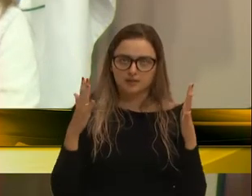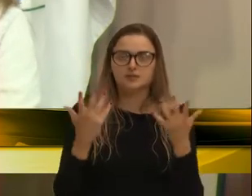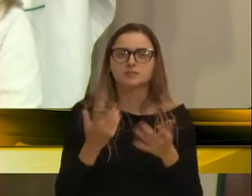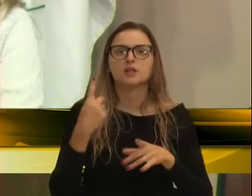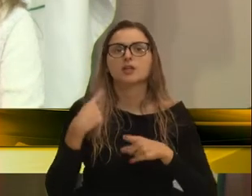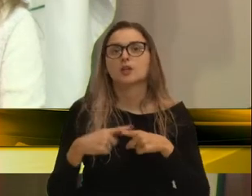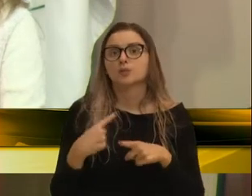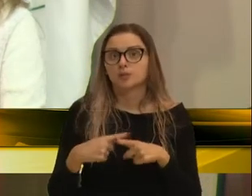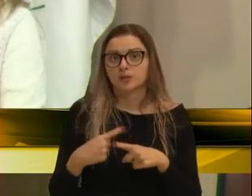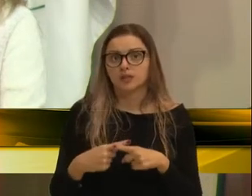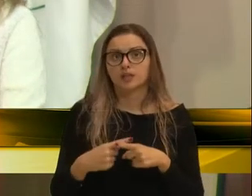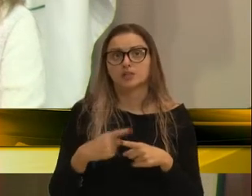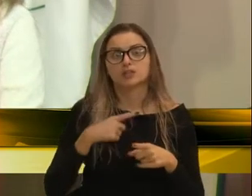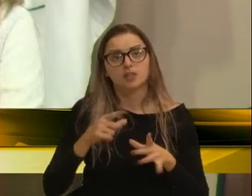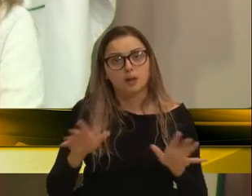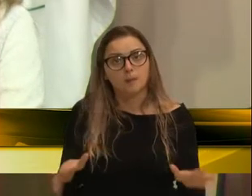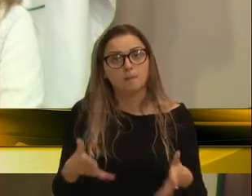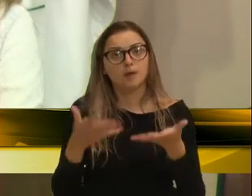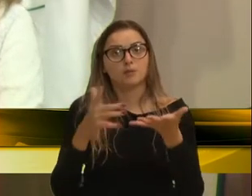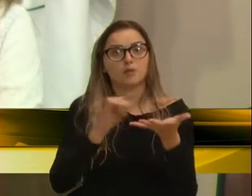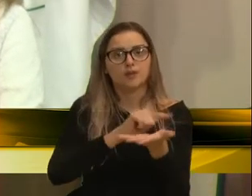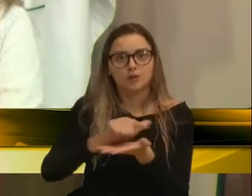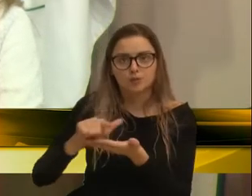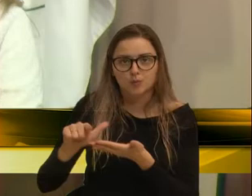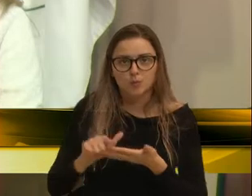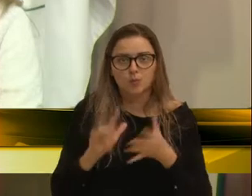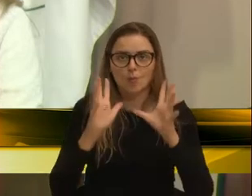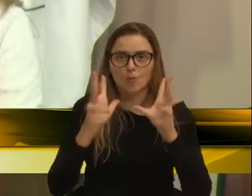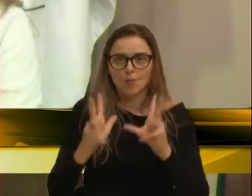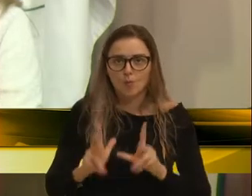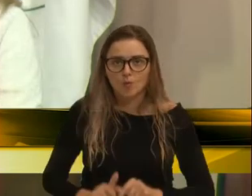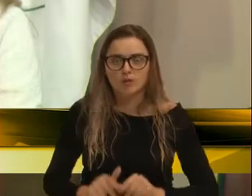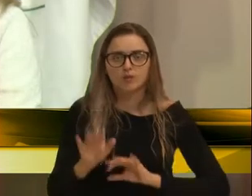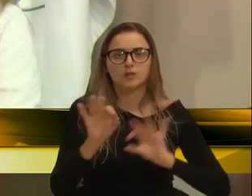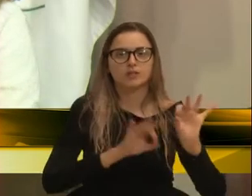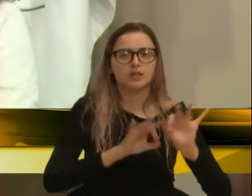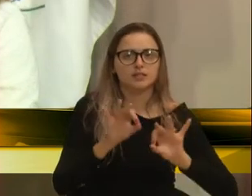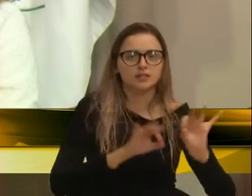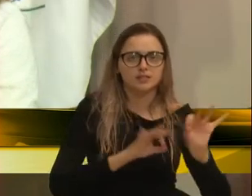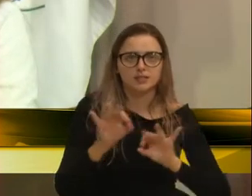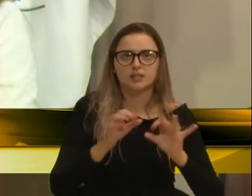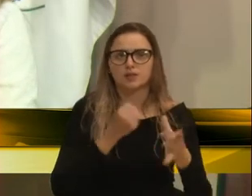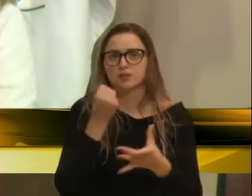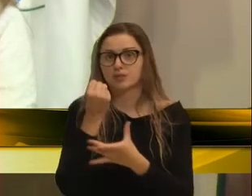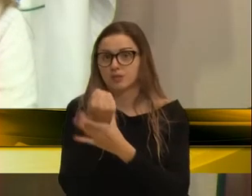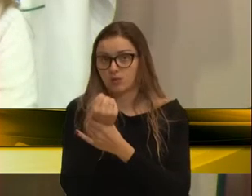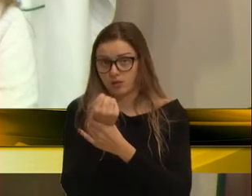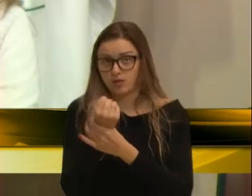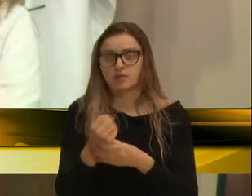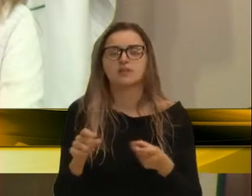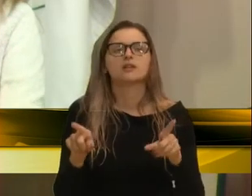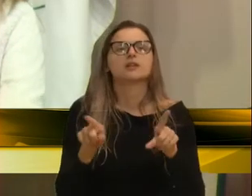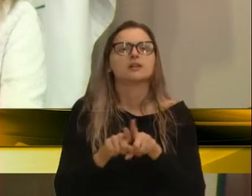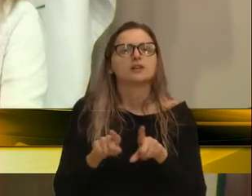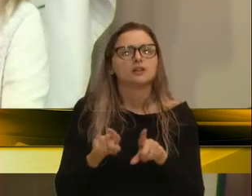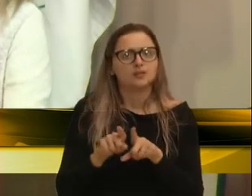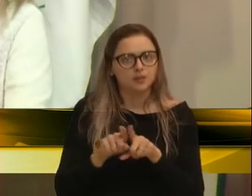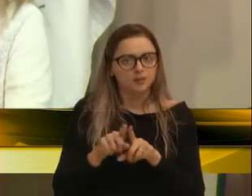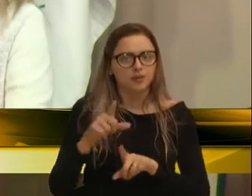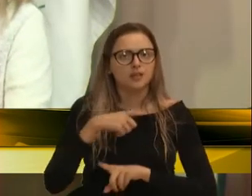pelo fato de estar promovendo limpeza, segurança, organização. Também